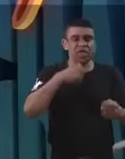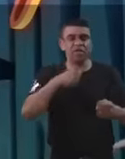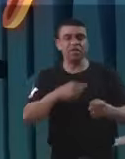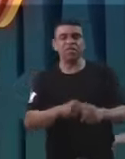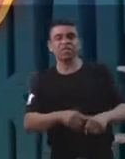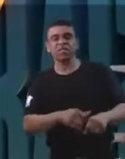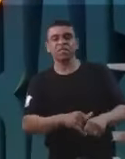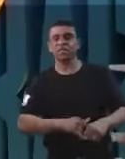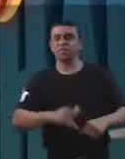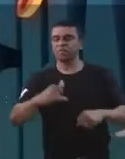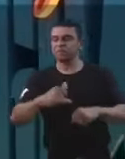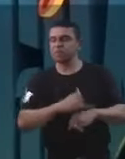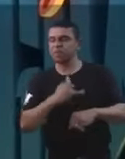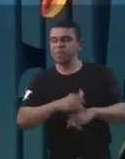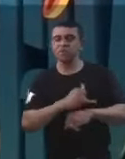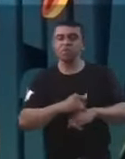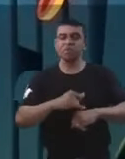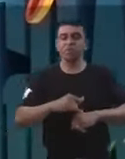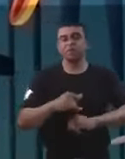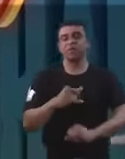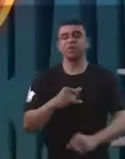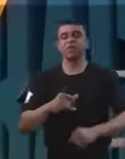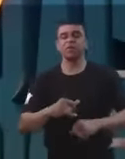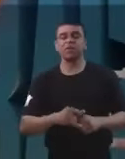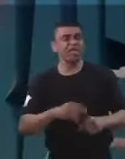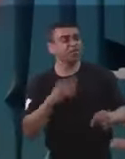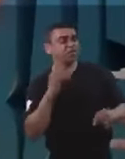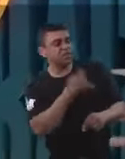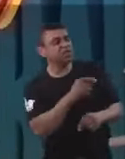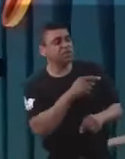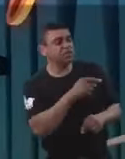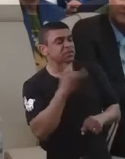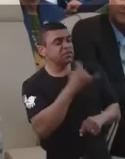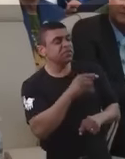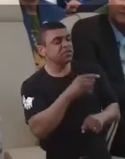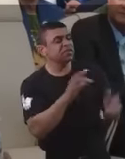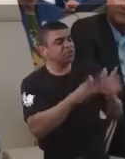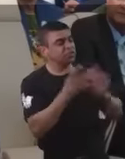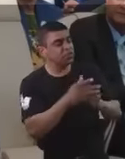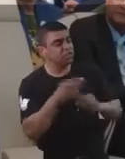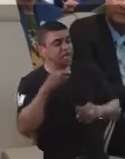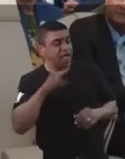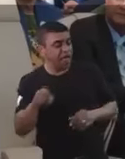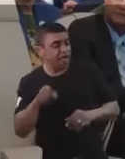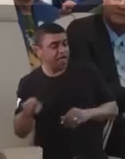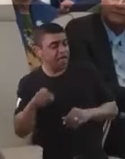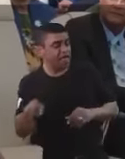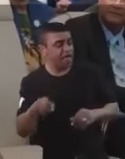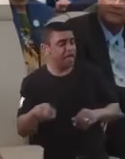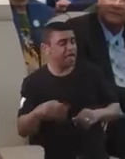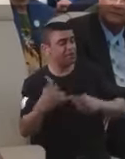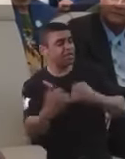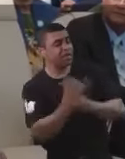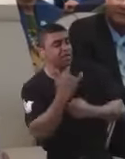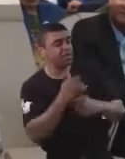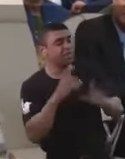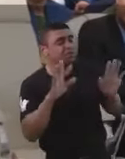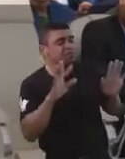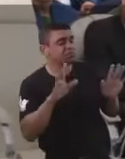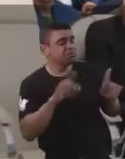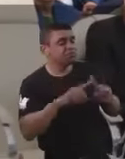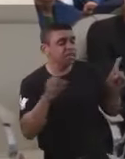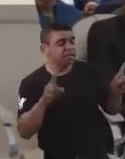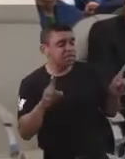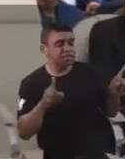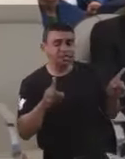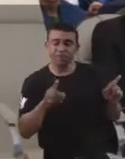sejam apedrejadas. Mestre, essa mulher tem que ser apedrejada. Mestre, e aí o que é que tu dizes? Aí Jesus pensa: se eu for